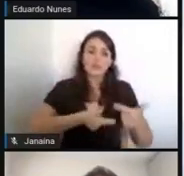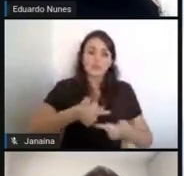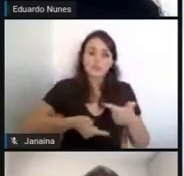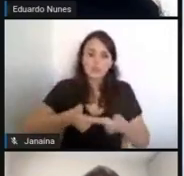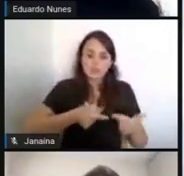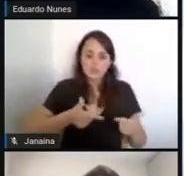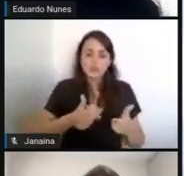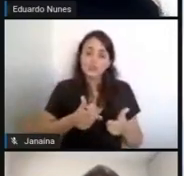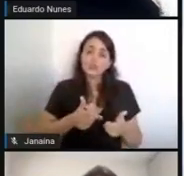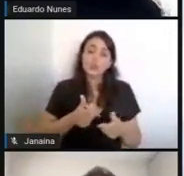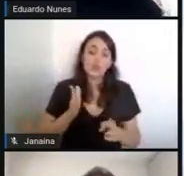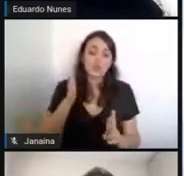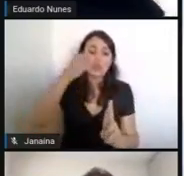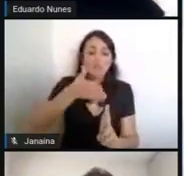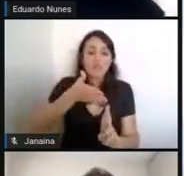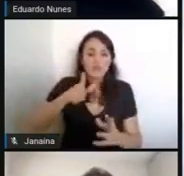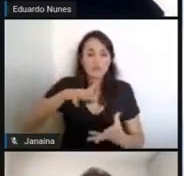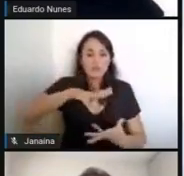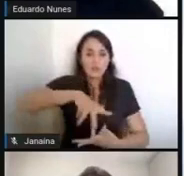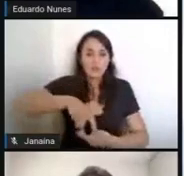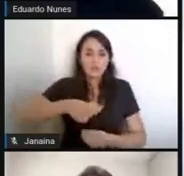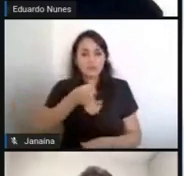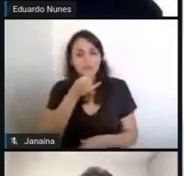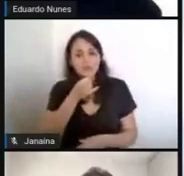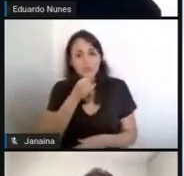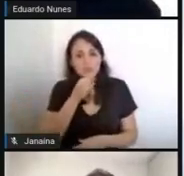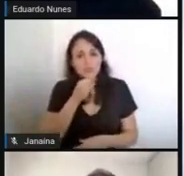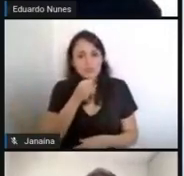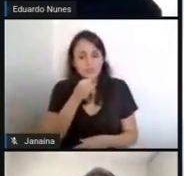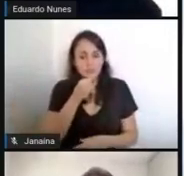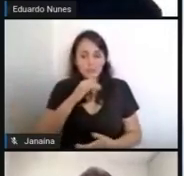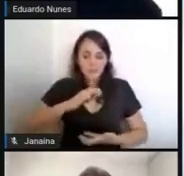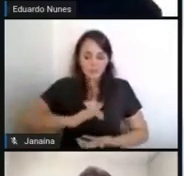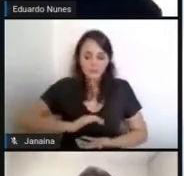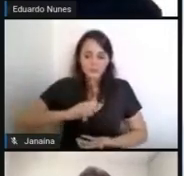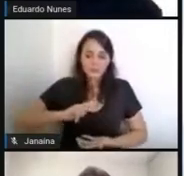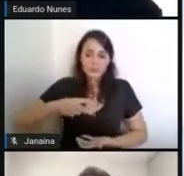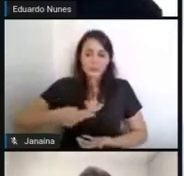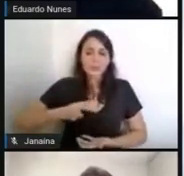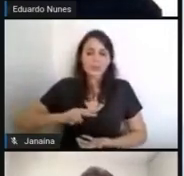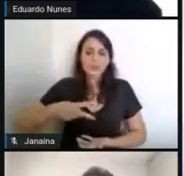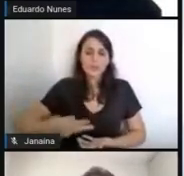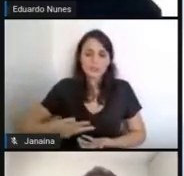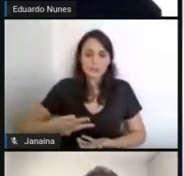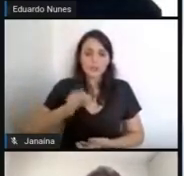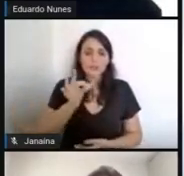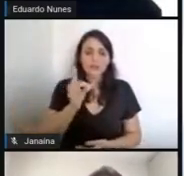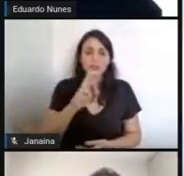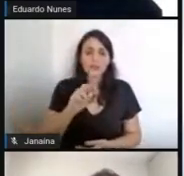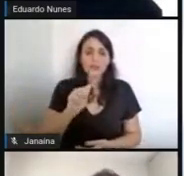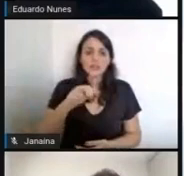serviços de referência para o mundo, né? Eu queria citar aqui o exemplo dos transplantes, né? Da nossa atenção ao HIV